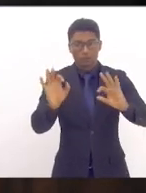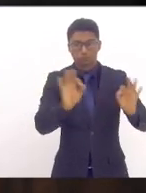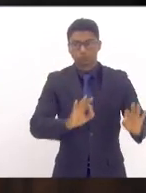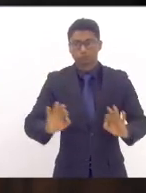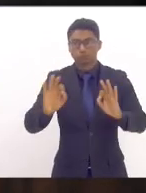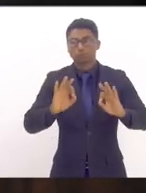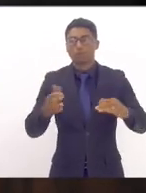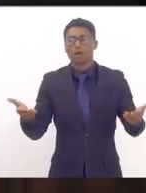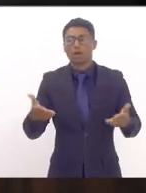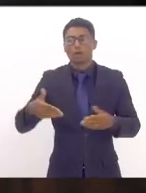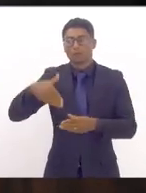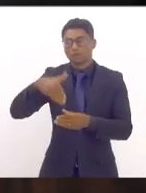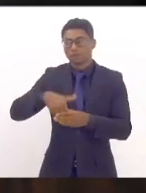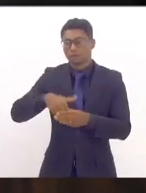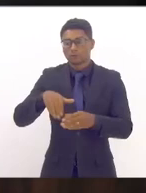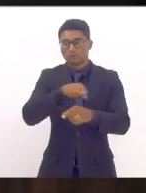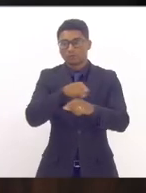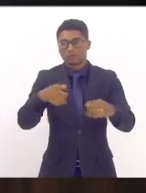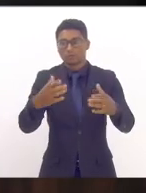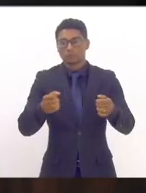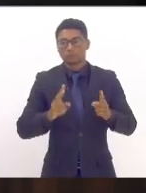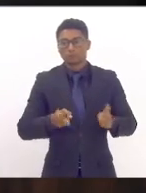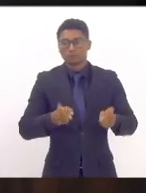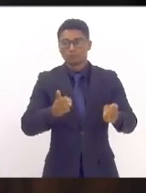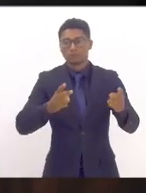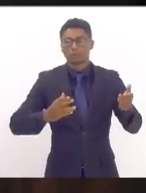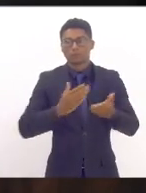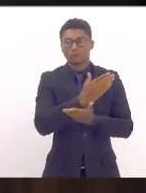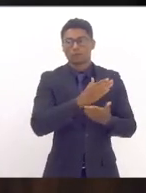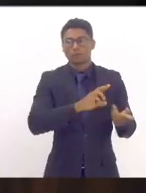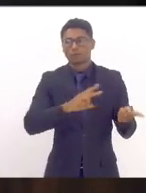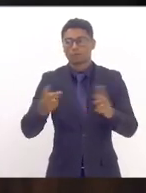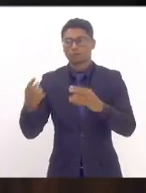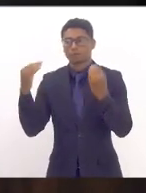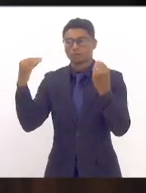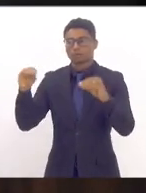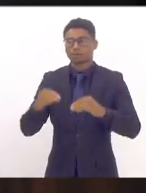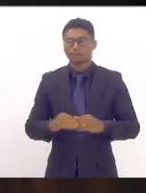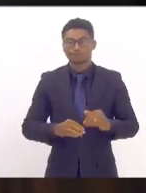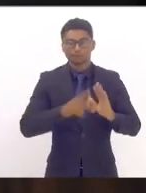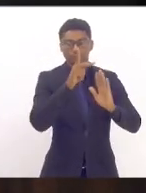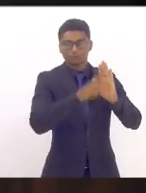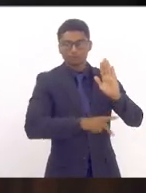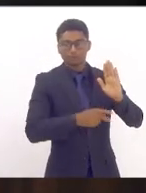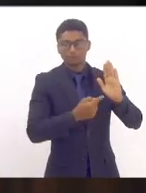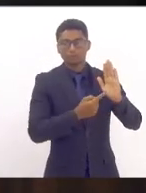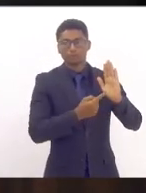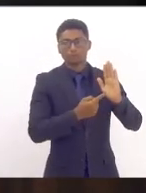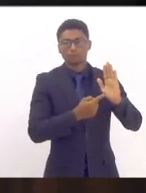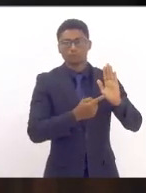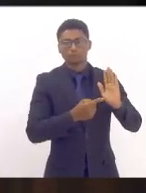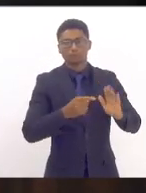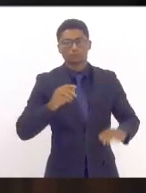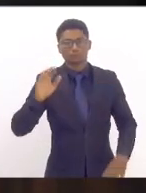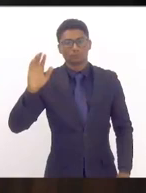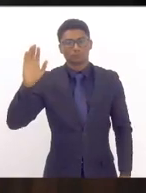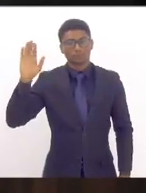em votação senhores que aprovam permaneça Como estão aprovado vai à promulgação projeto resolução 16